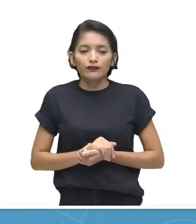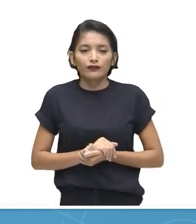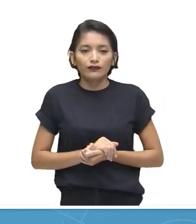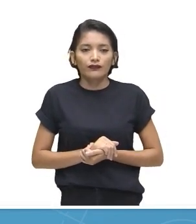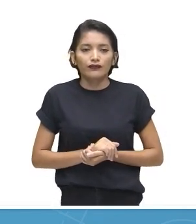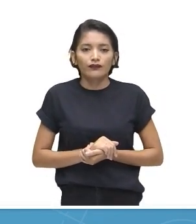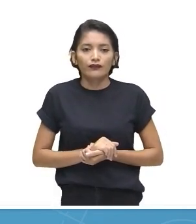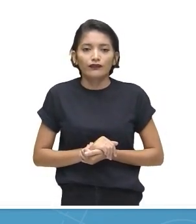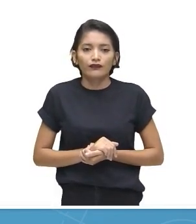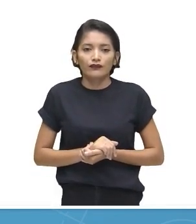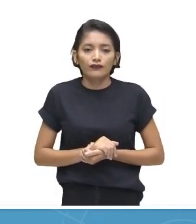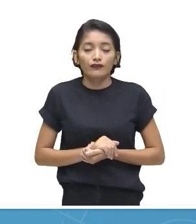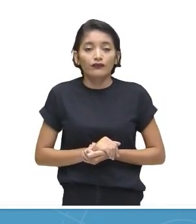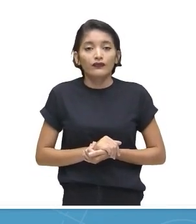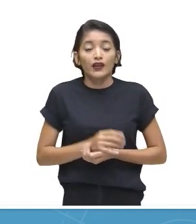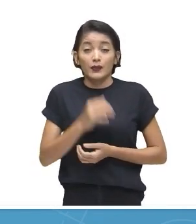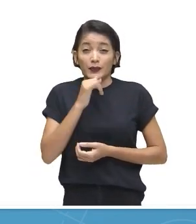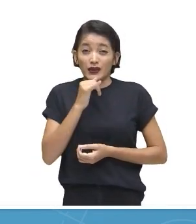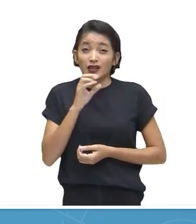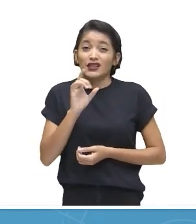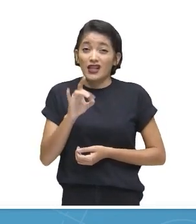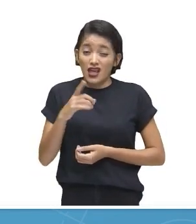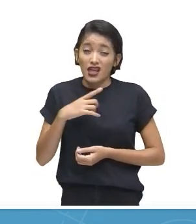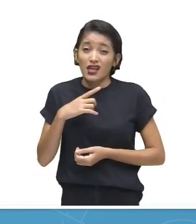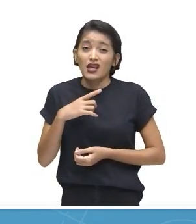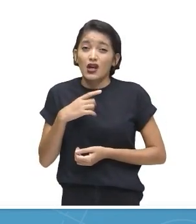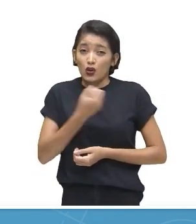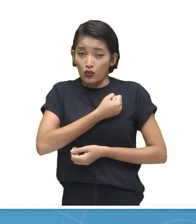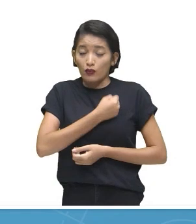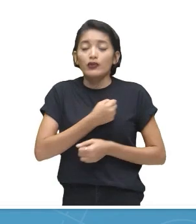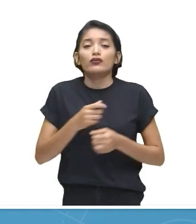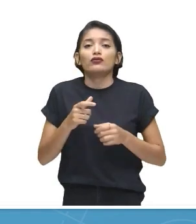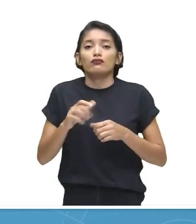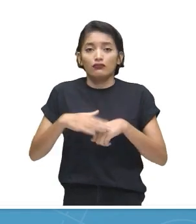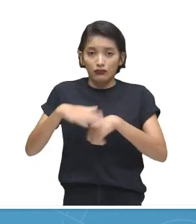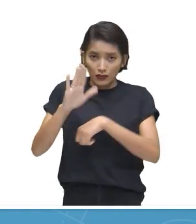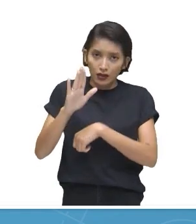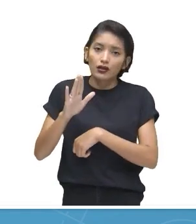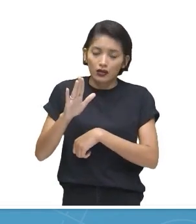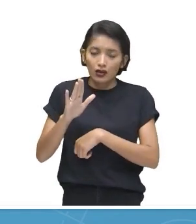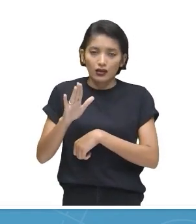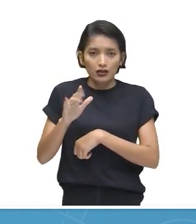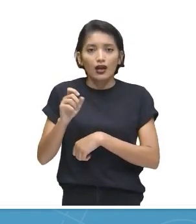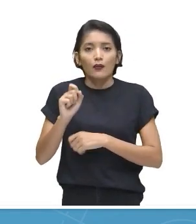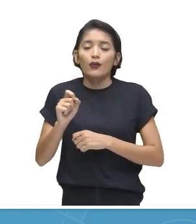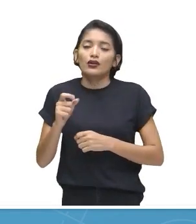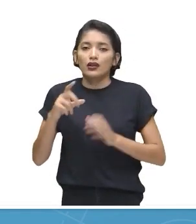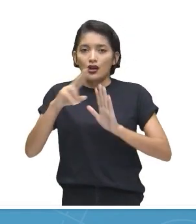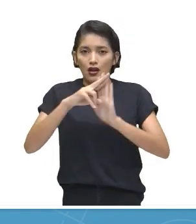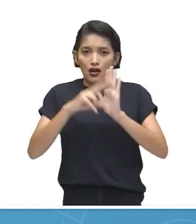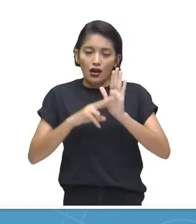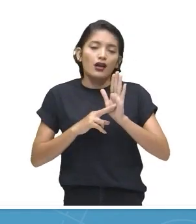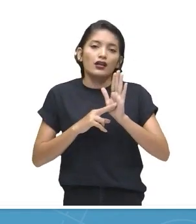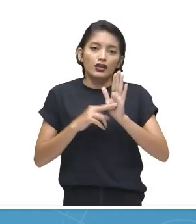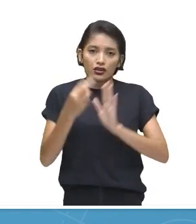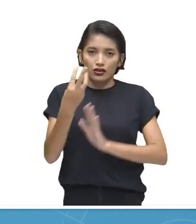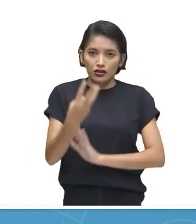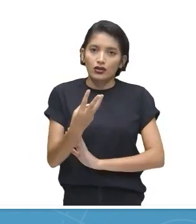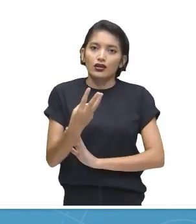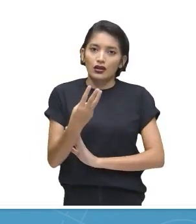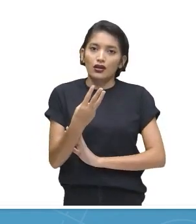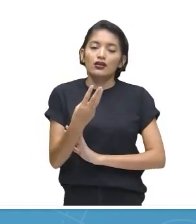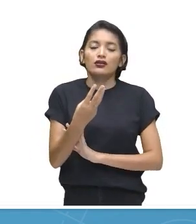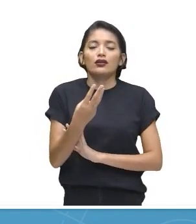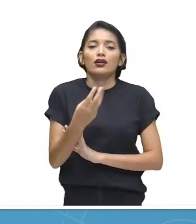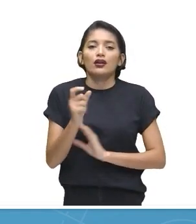Mas se você tiver valores maiores, né, você pode utilizar essa regra de 3, você faz ali essa multiplicação